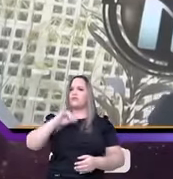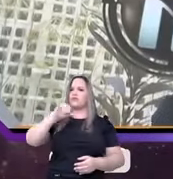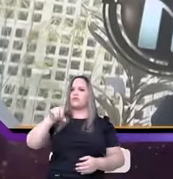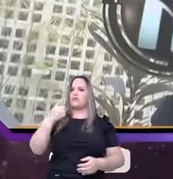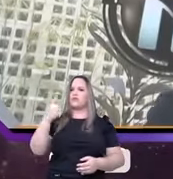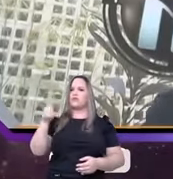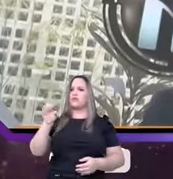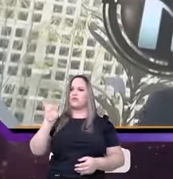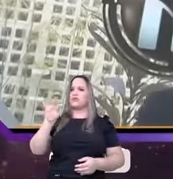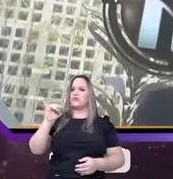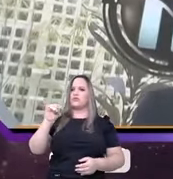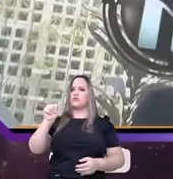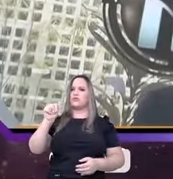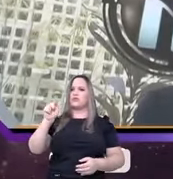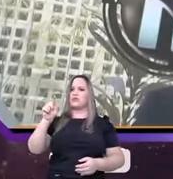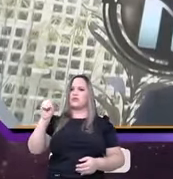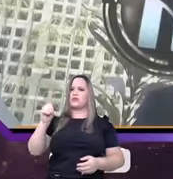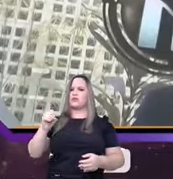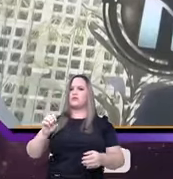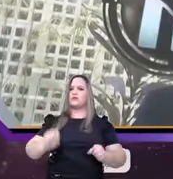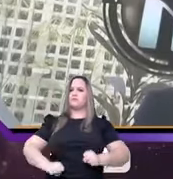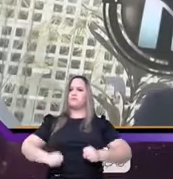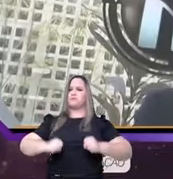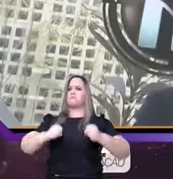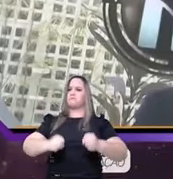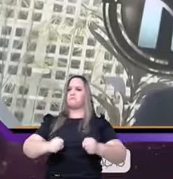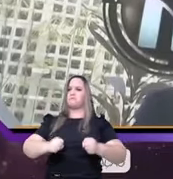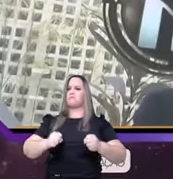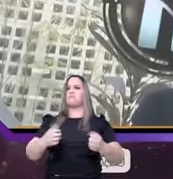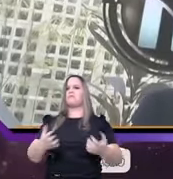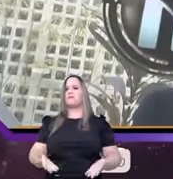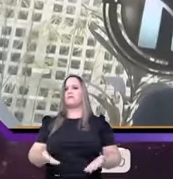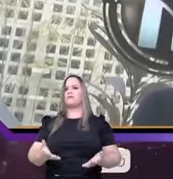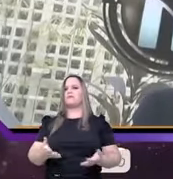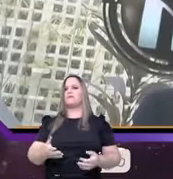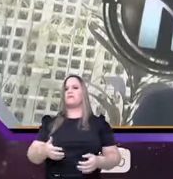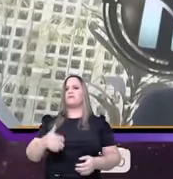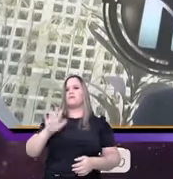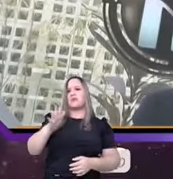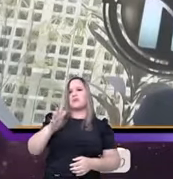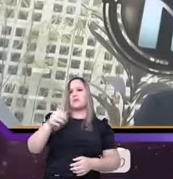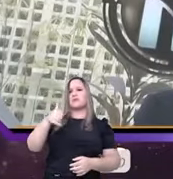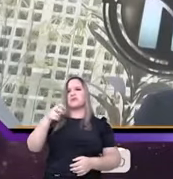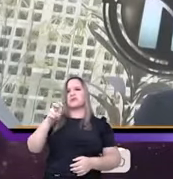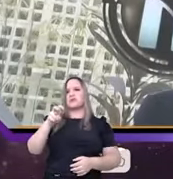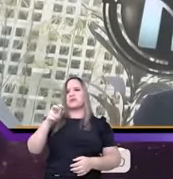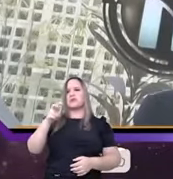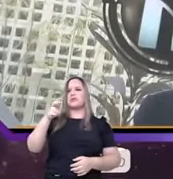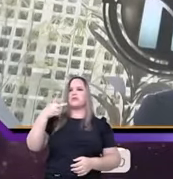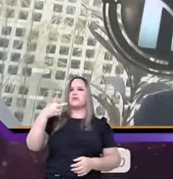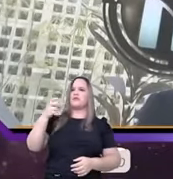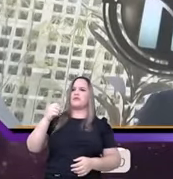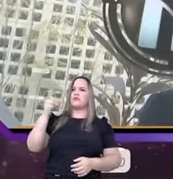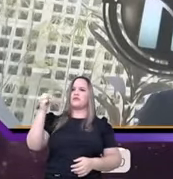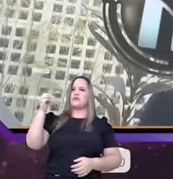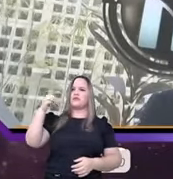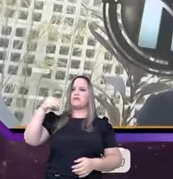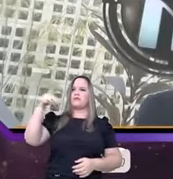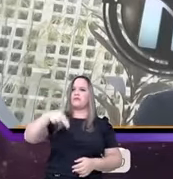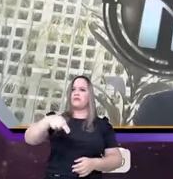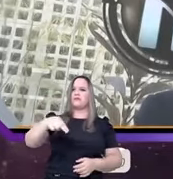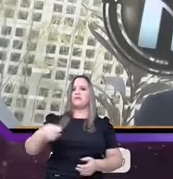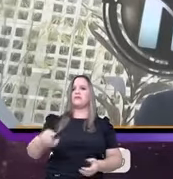de defensor, para fazer uso da palavra pelo período de 15 a 20 minutos. Fique à vontade, doutor.